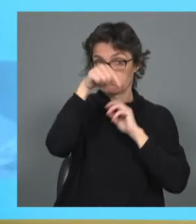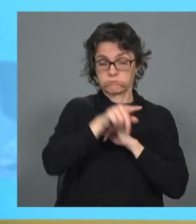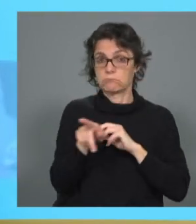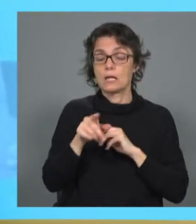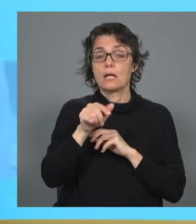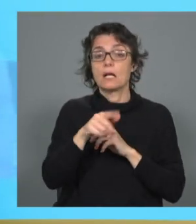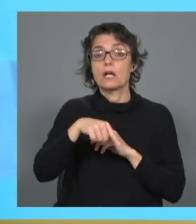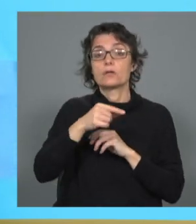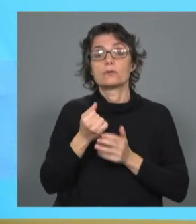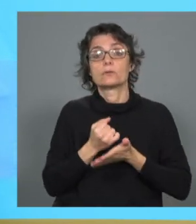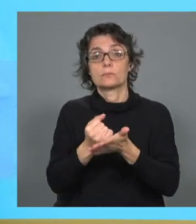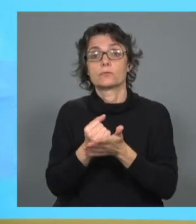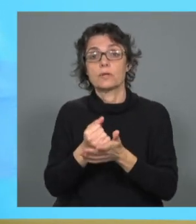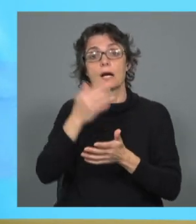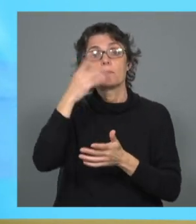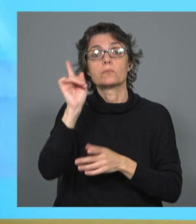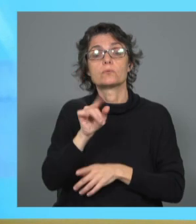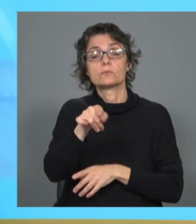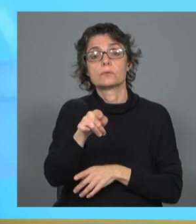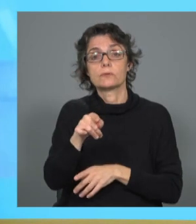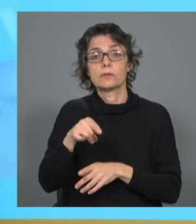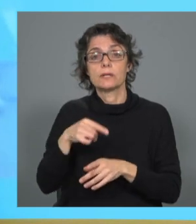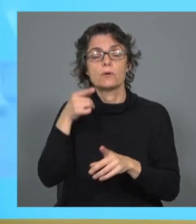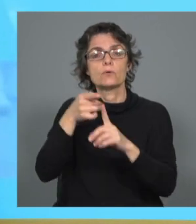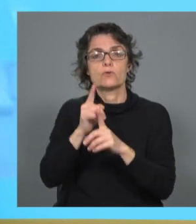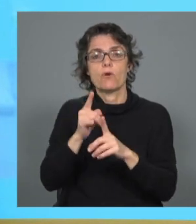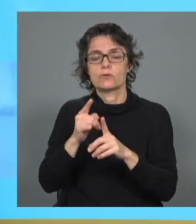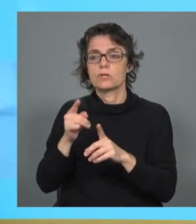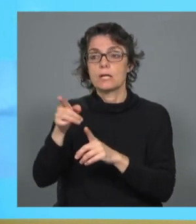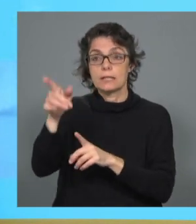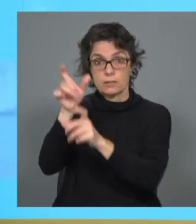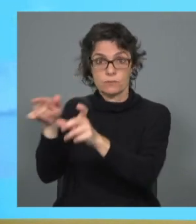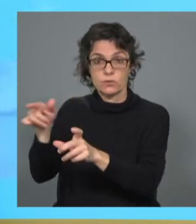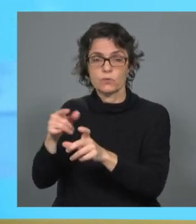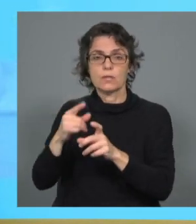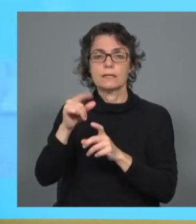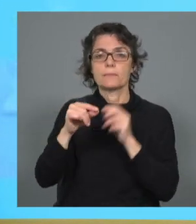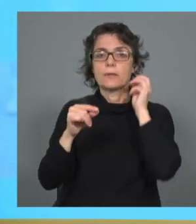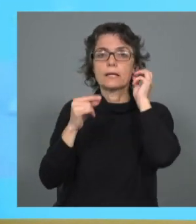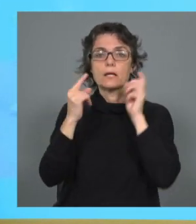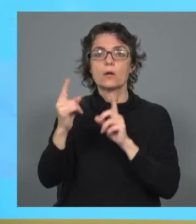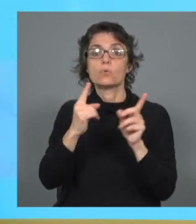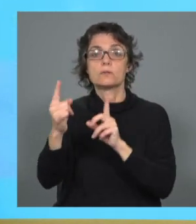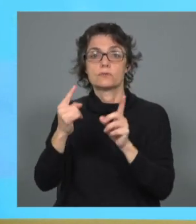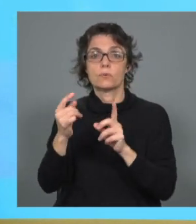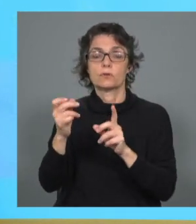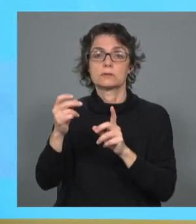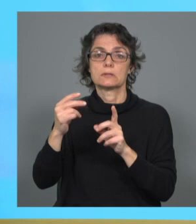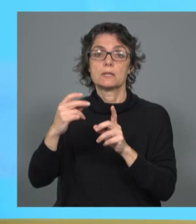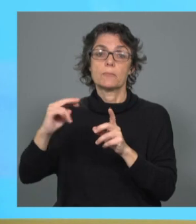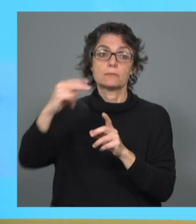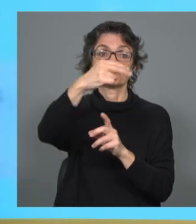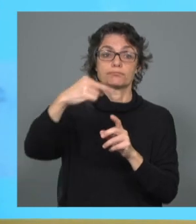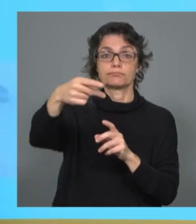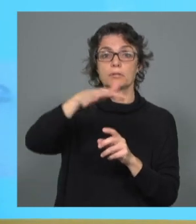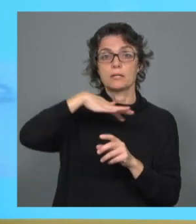ajudámos logo no primeiro dia foi a que essas pessoas pudessem apanhar os transportes para os lugares onde as esperavam, quando as famílias